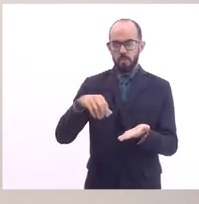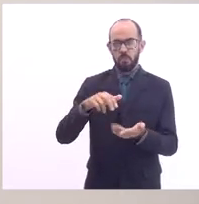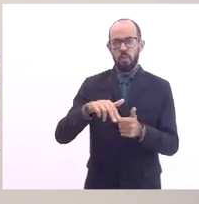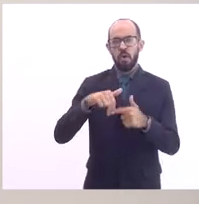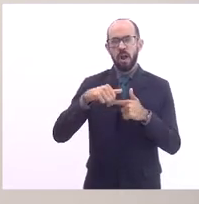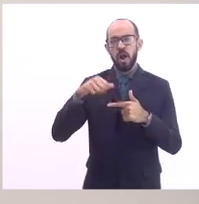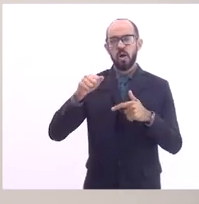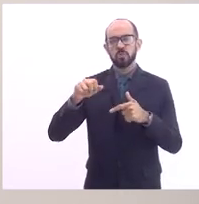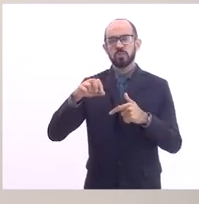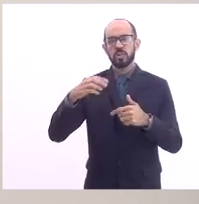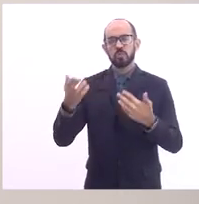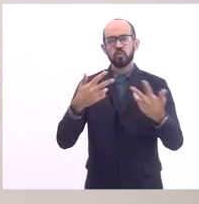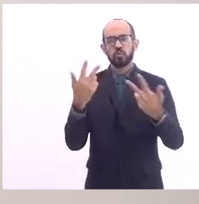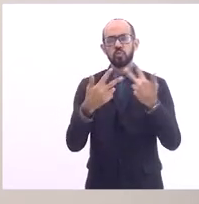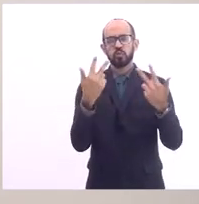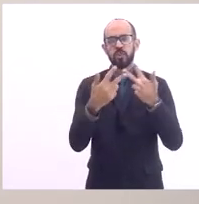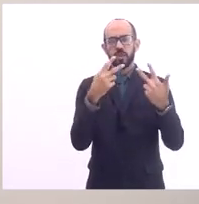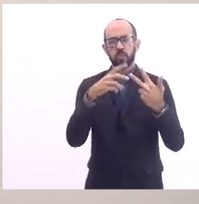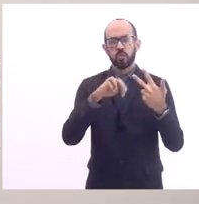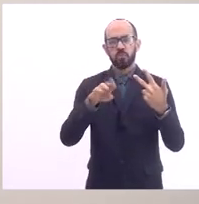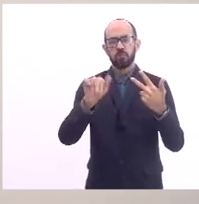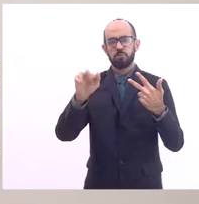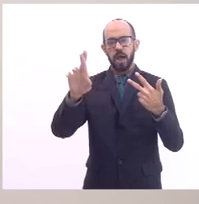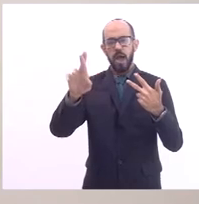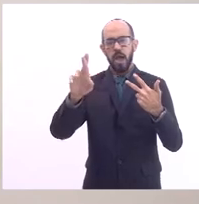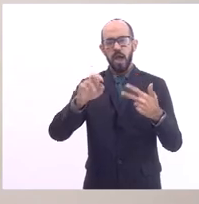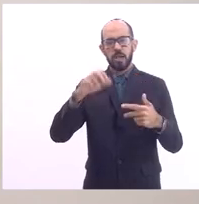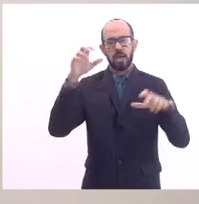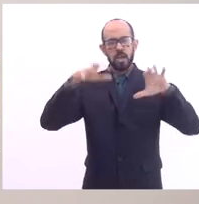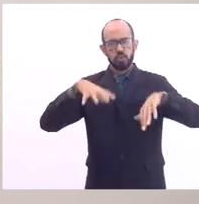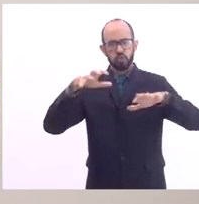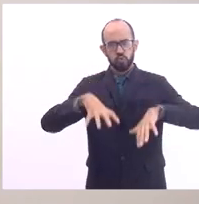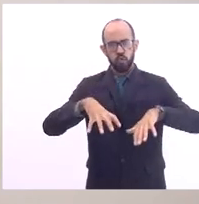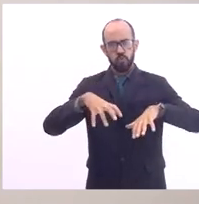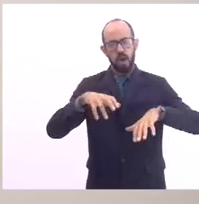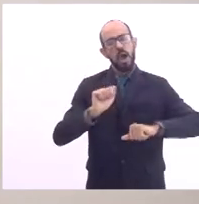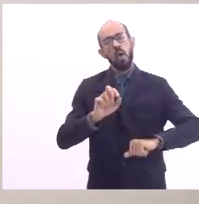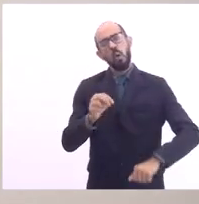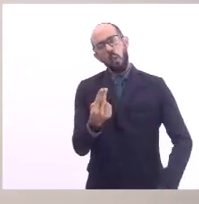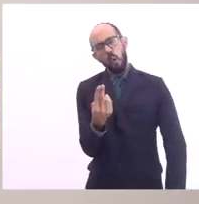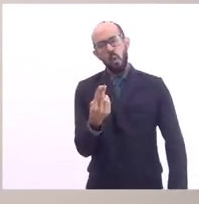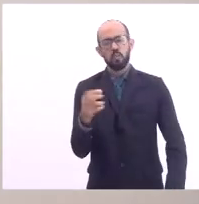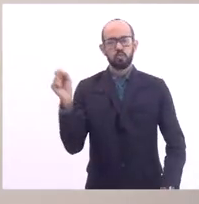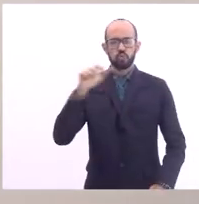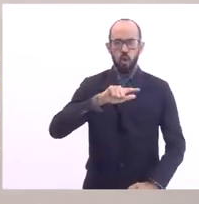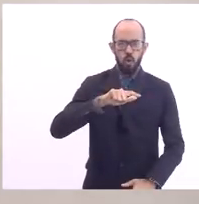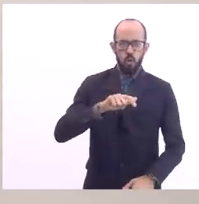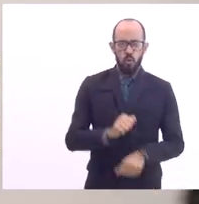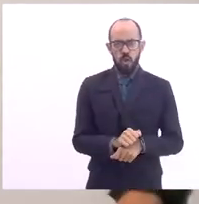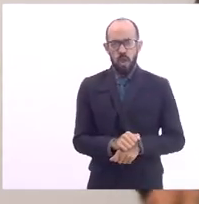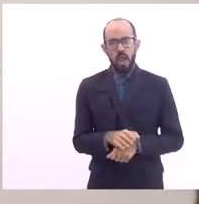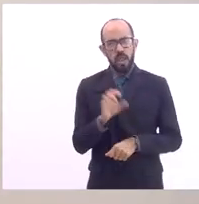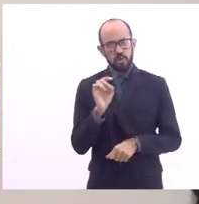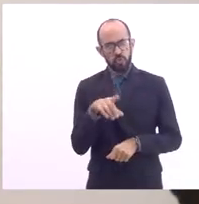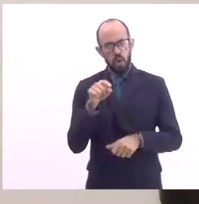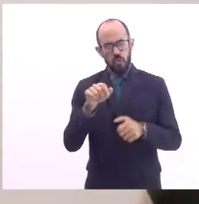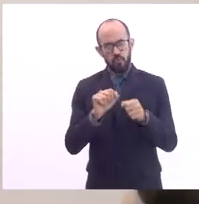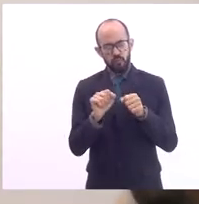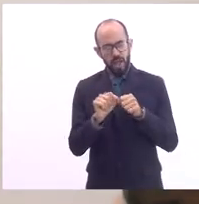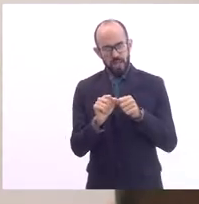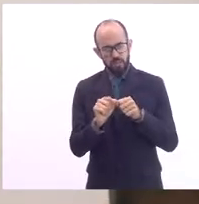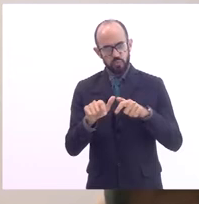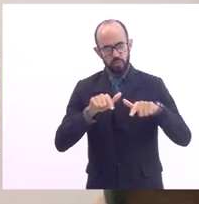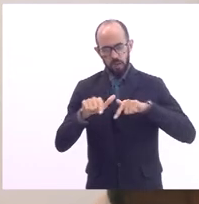maresia, pela chuva, pelo sol. Não tem essa preocupação. Lá a Enel só atua efetivamente em cima do fato concreto, em